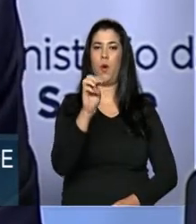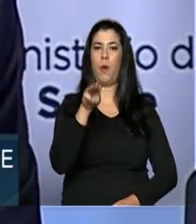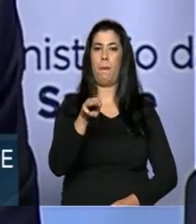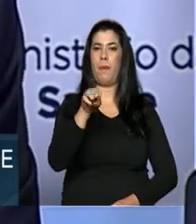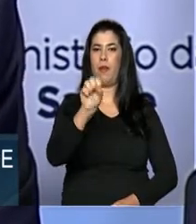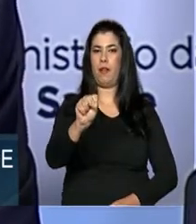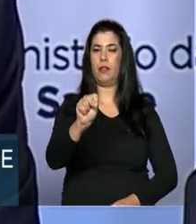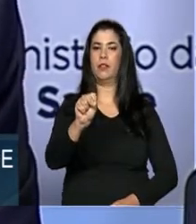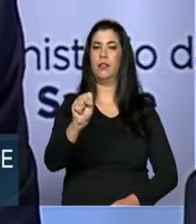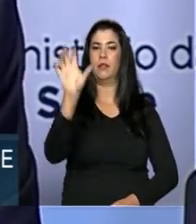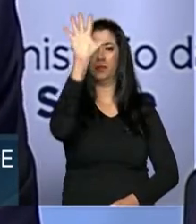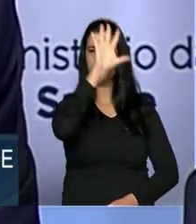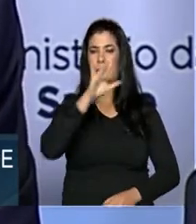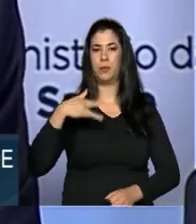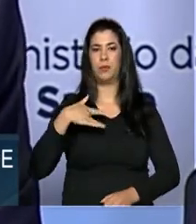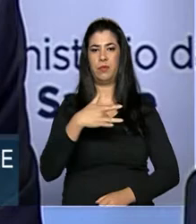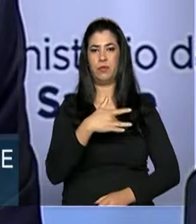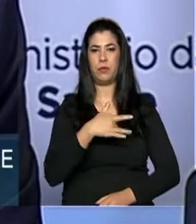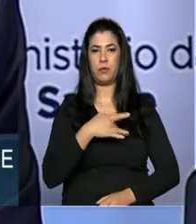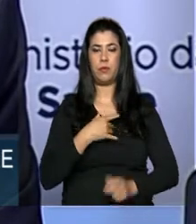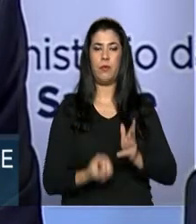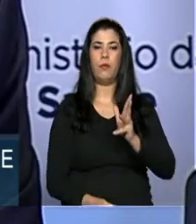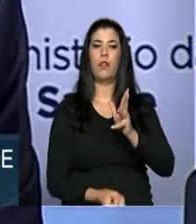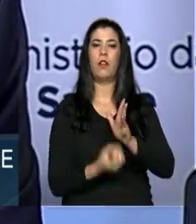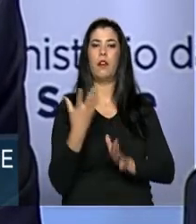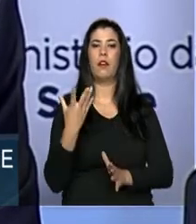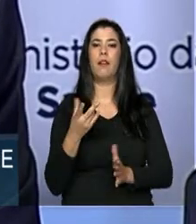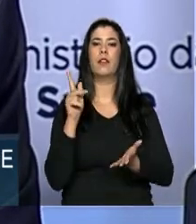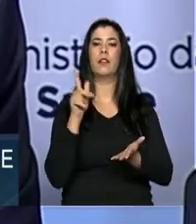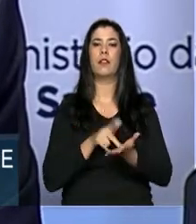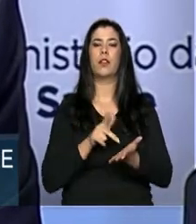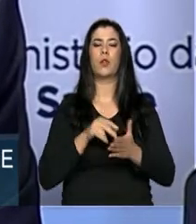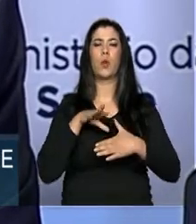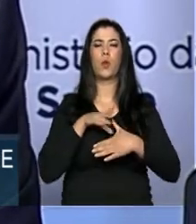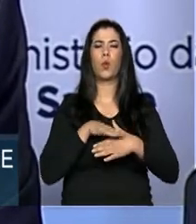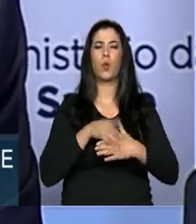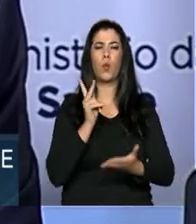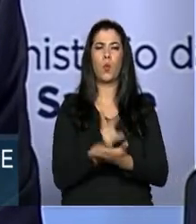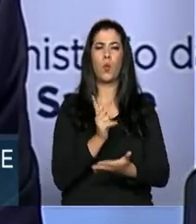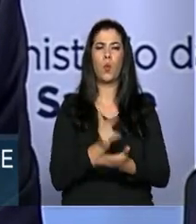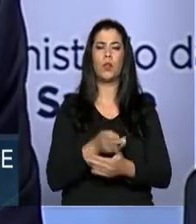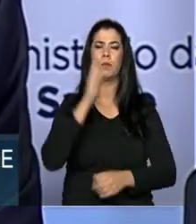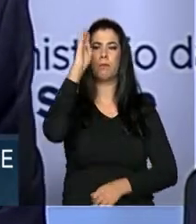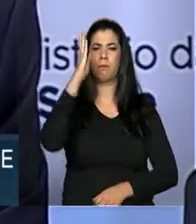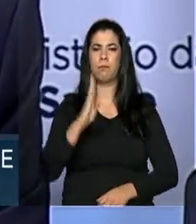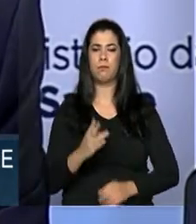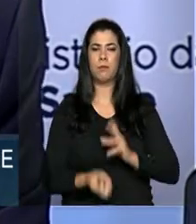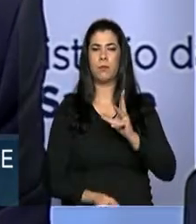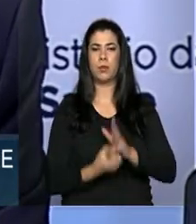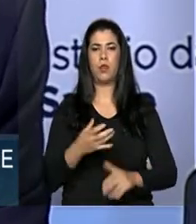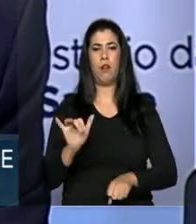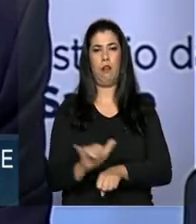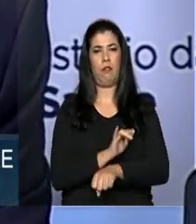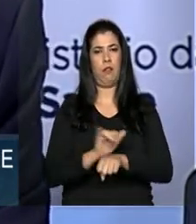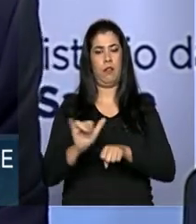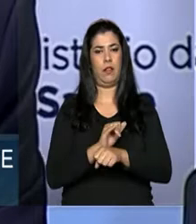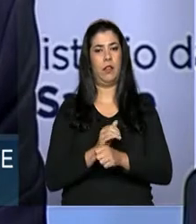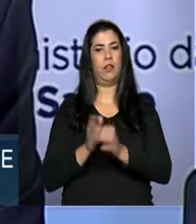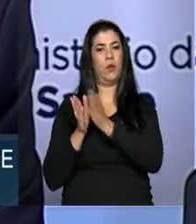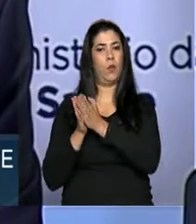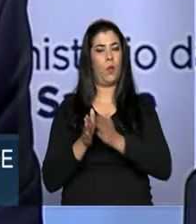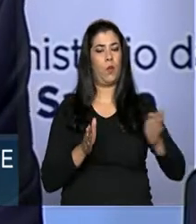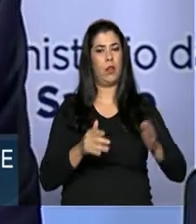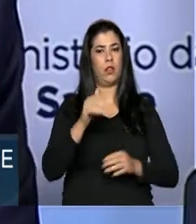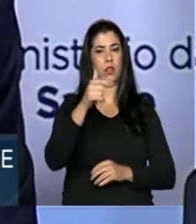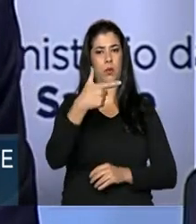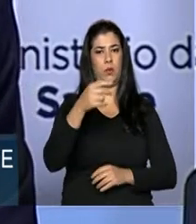Global de Enfrentamento das Doenças Crônicas, o Brasil estabeleceu uma estratégia de 2011 a 2020, um